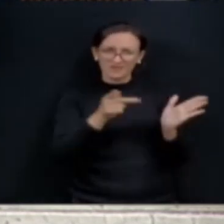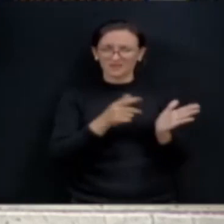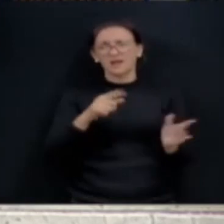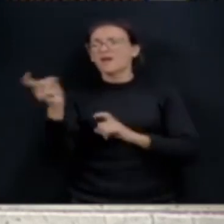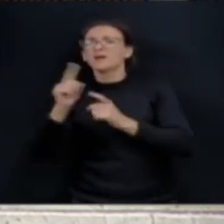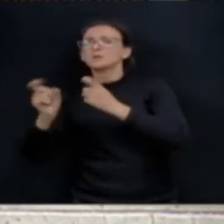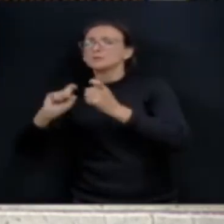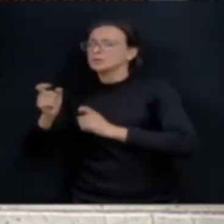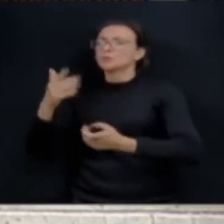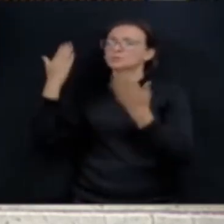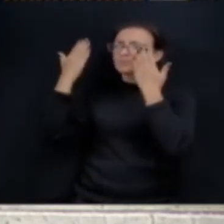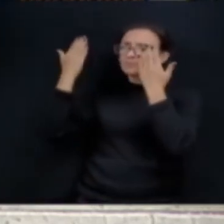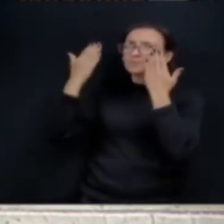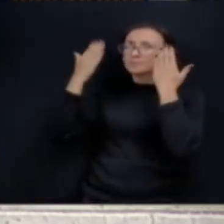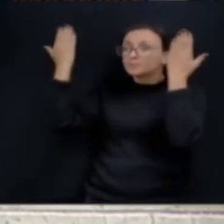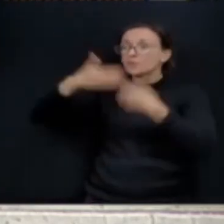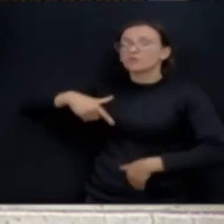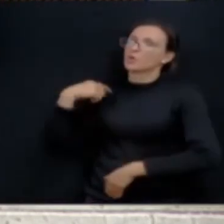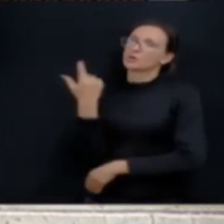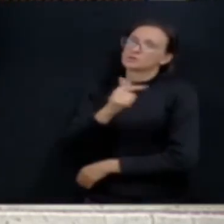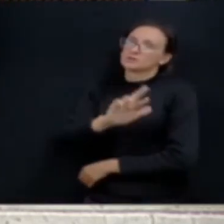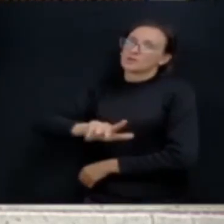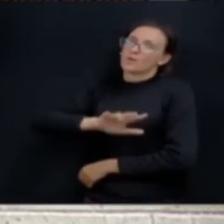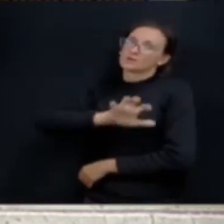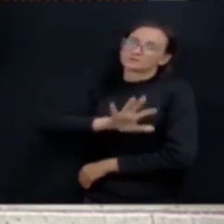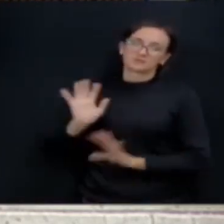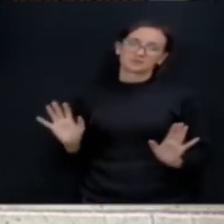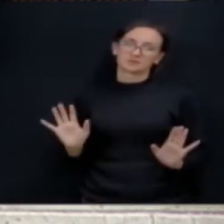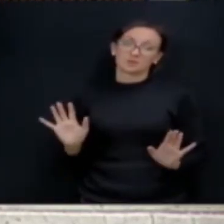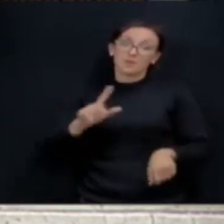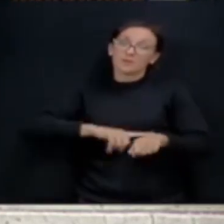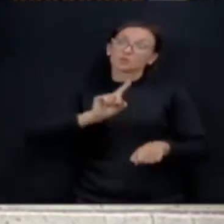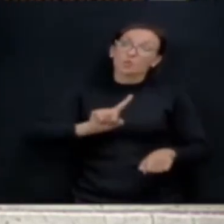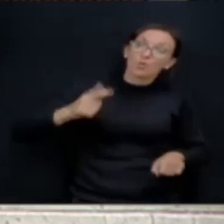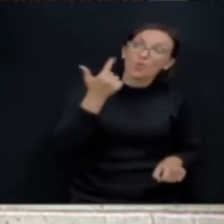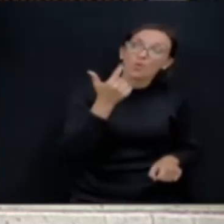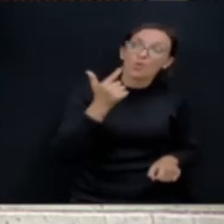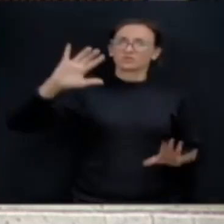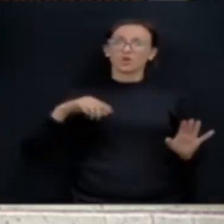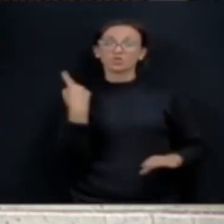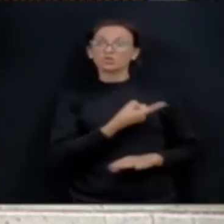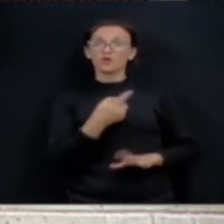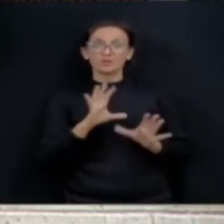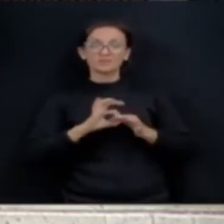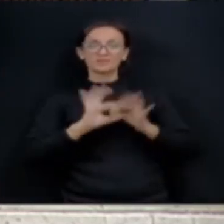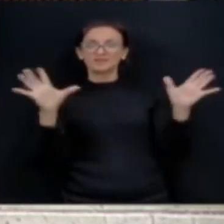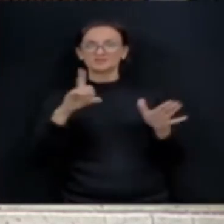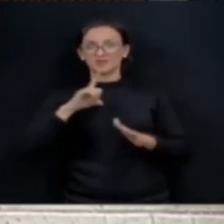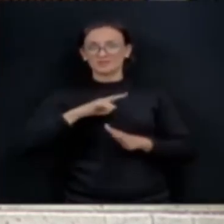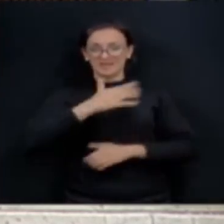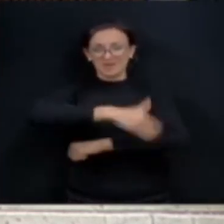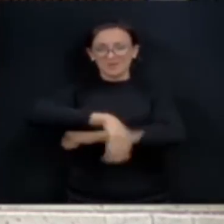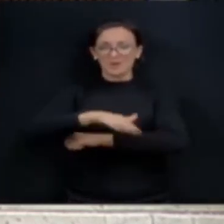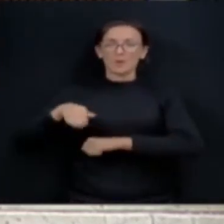de cessão, ele é usado num outro momento e não naquele. Nós cedemos as rodovias sem as garantias reais, que